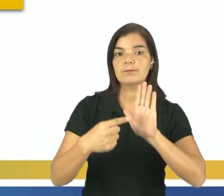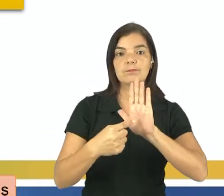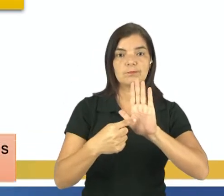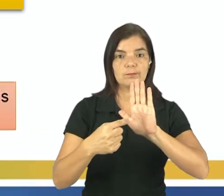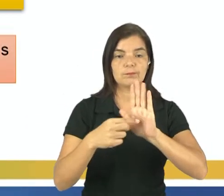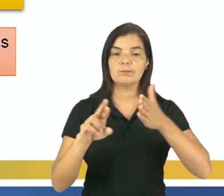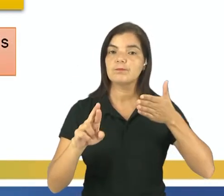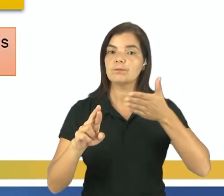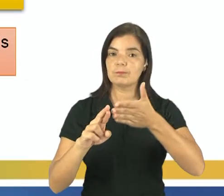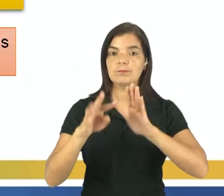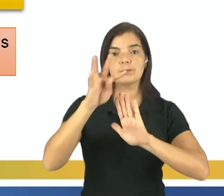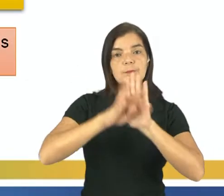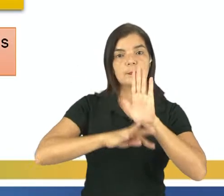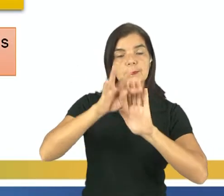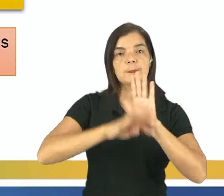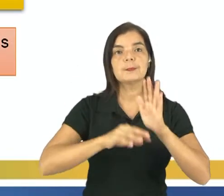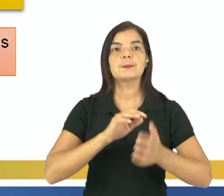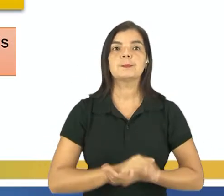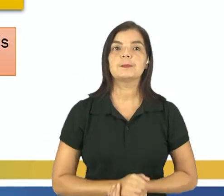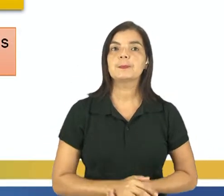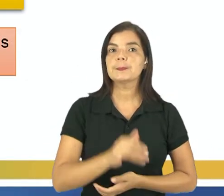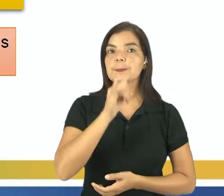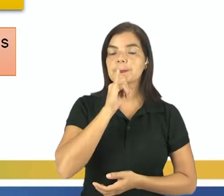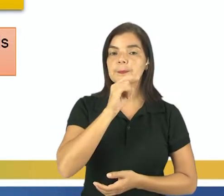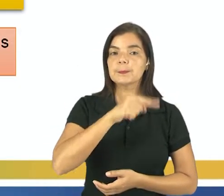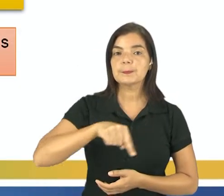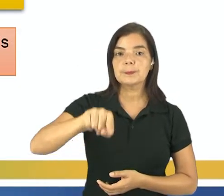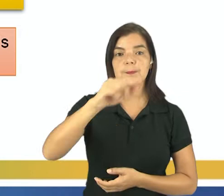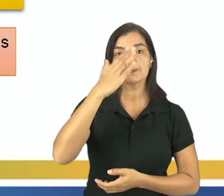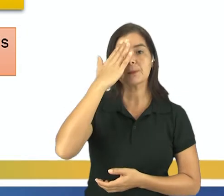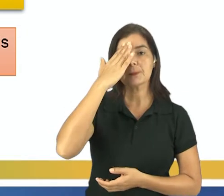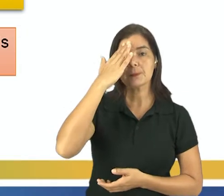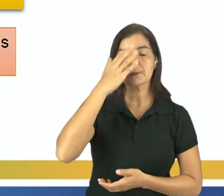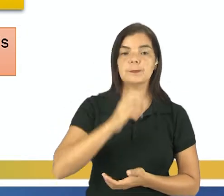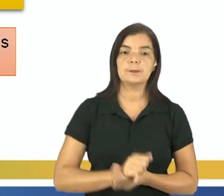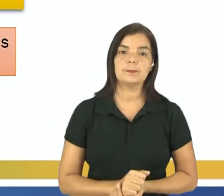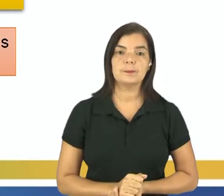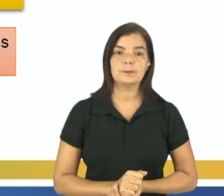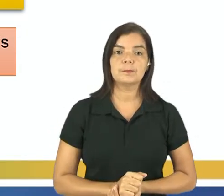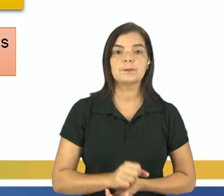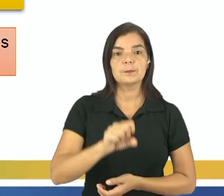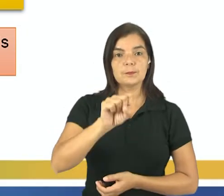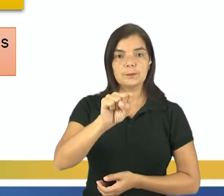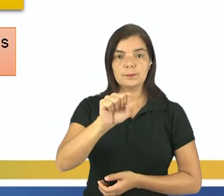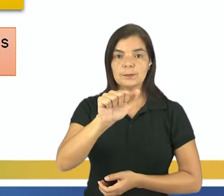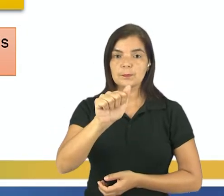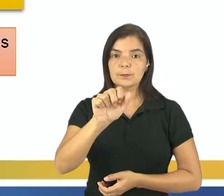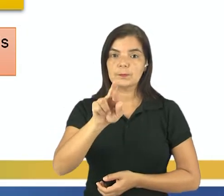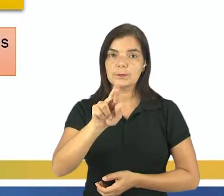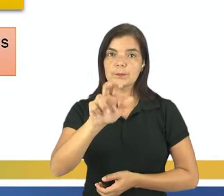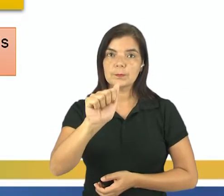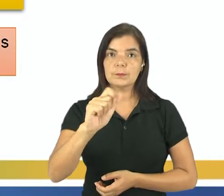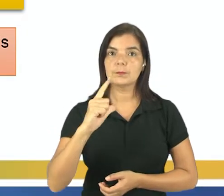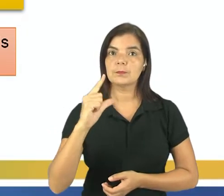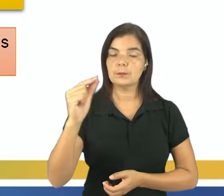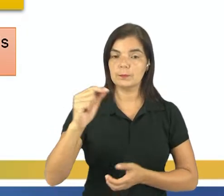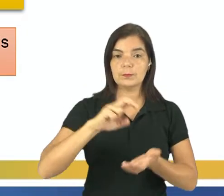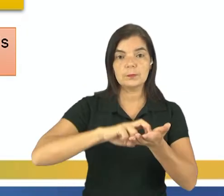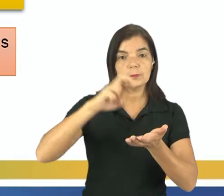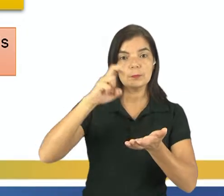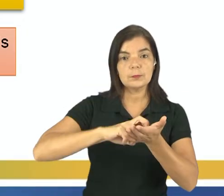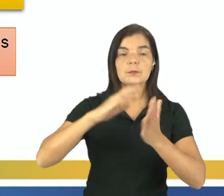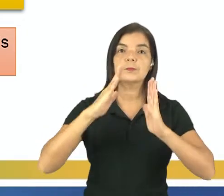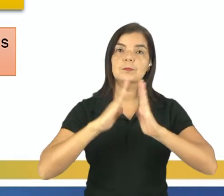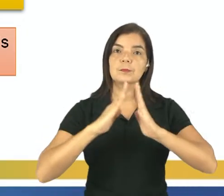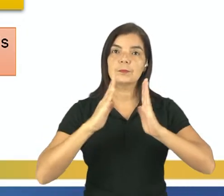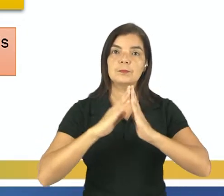no texto. Tá? Vamos pegar esse exemplo para que vocês possam entender melhor. O exemplo diz assim: Sara saiu essa manhã de